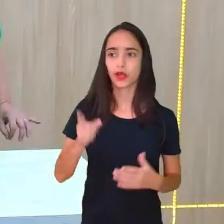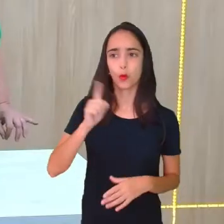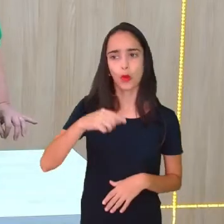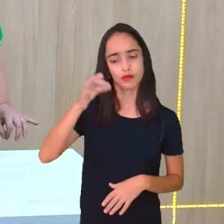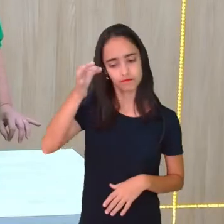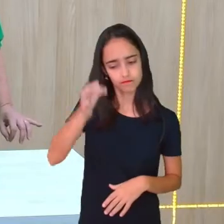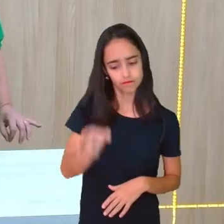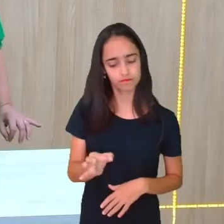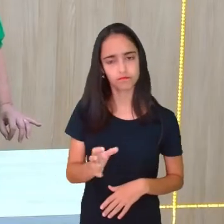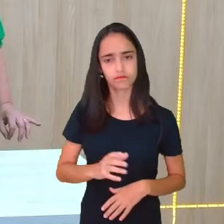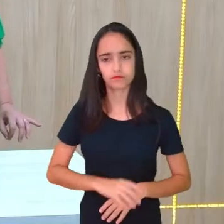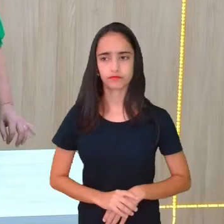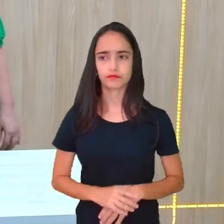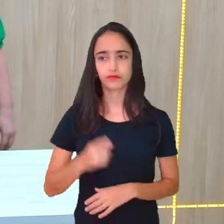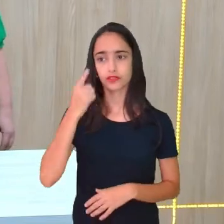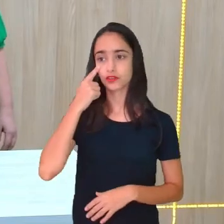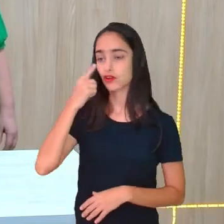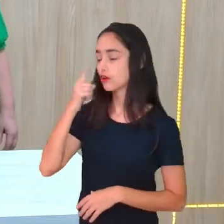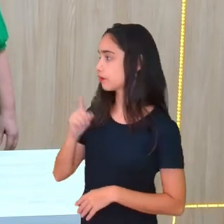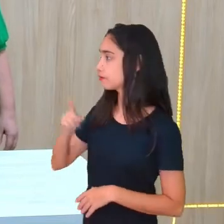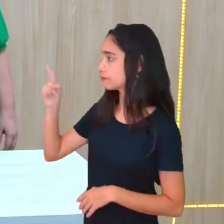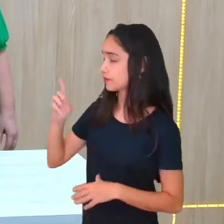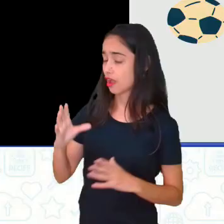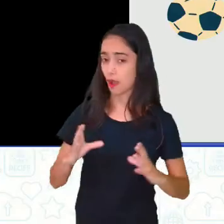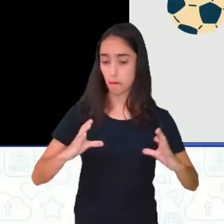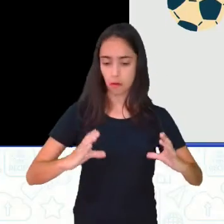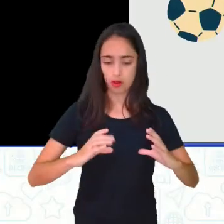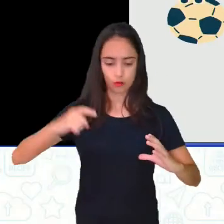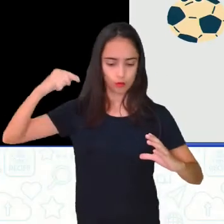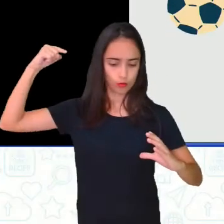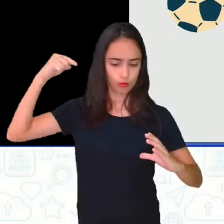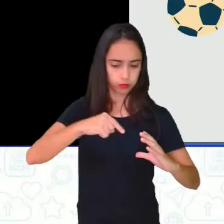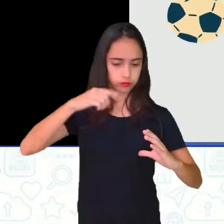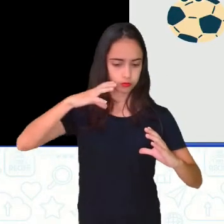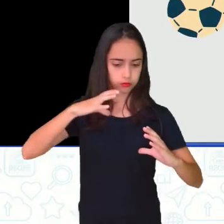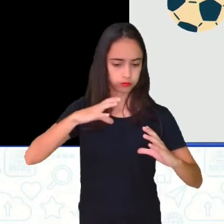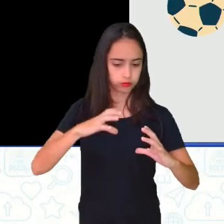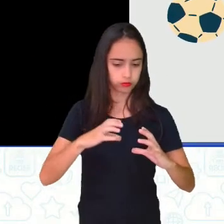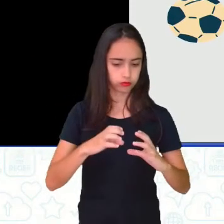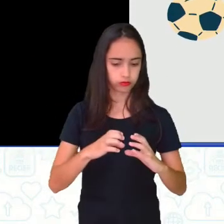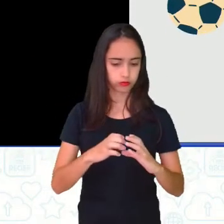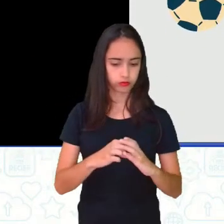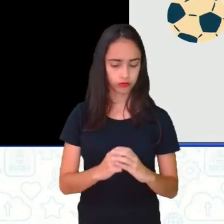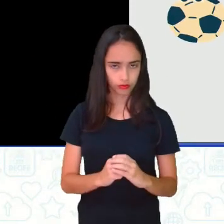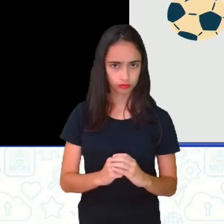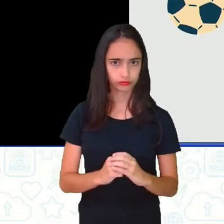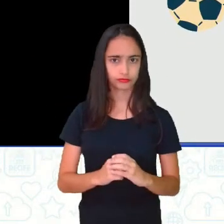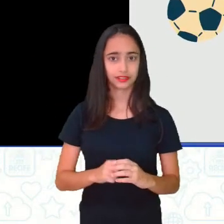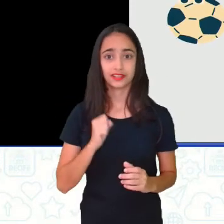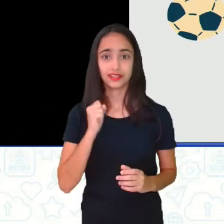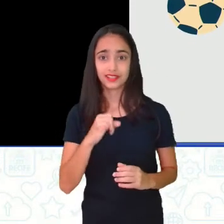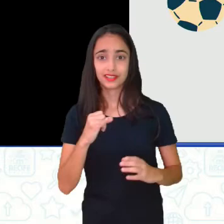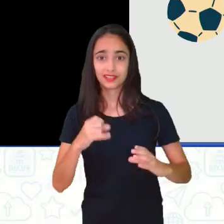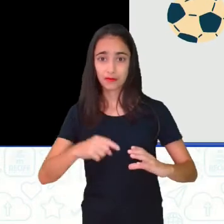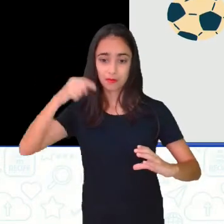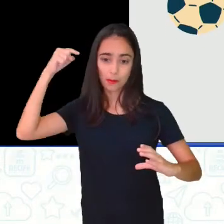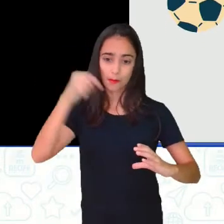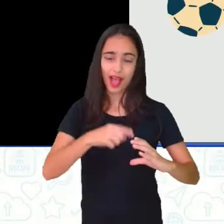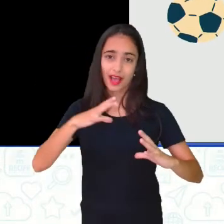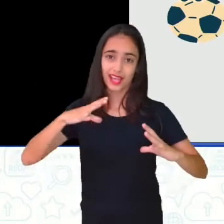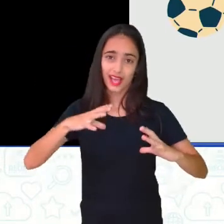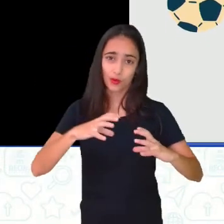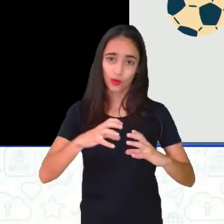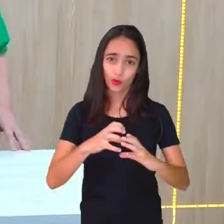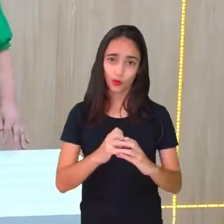bola. O que está acontecendo? Bola murcha. Se eu furei a bola vai